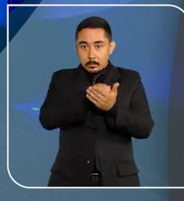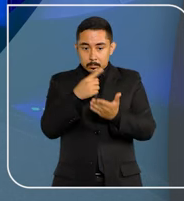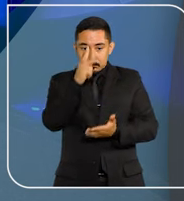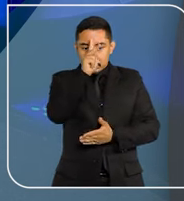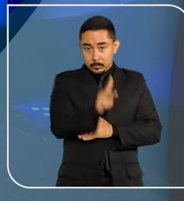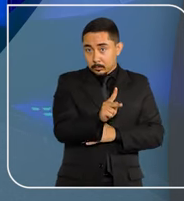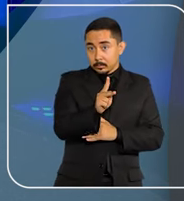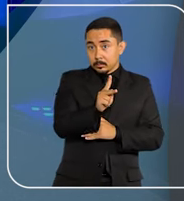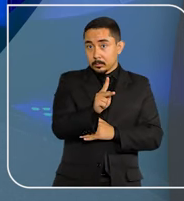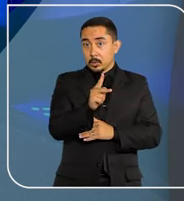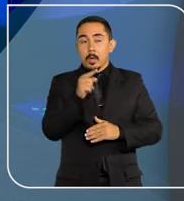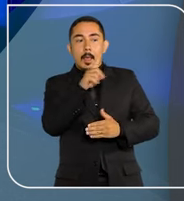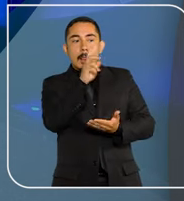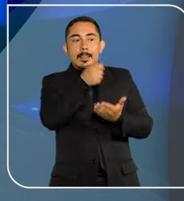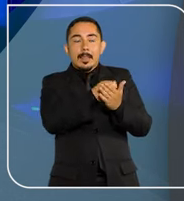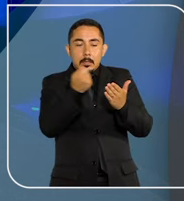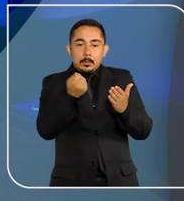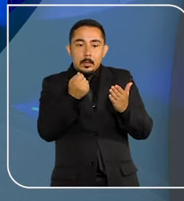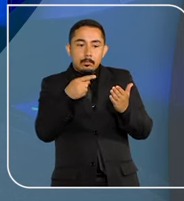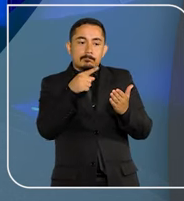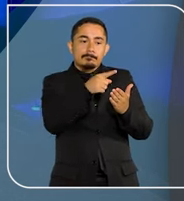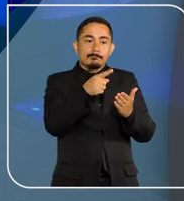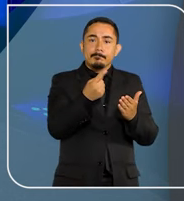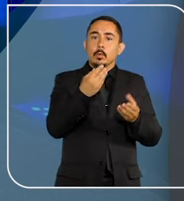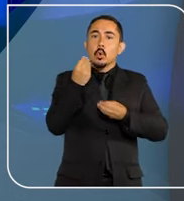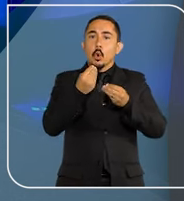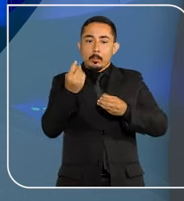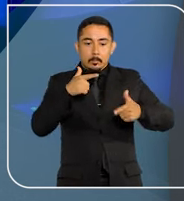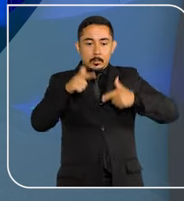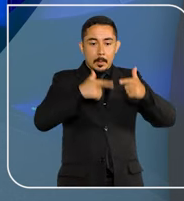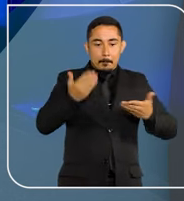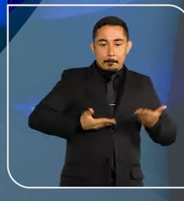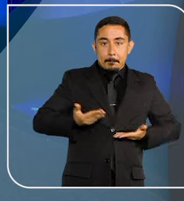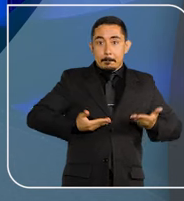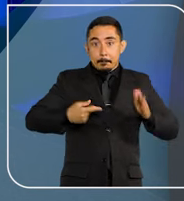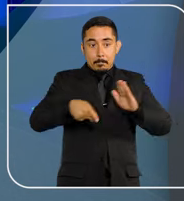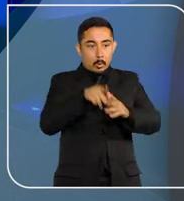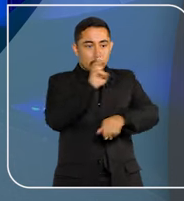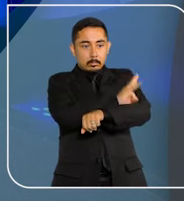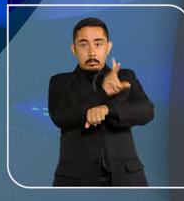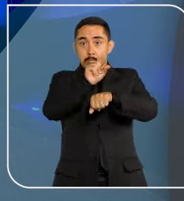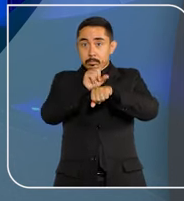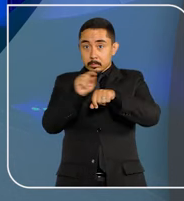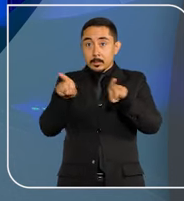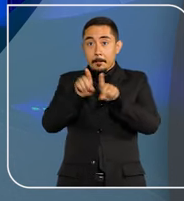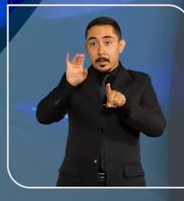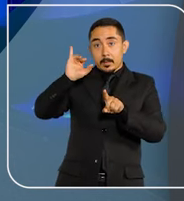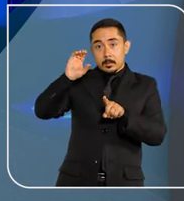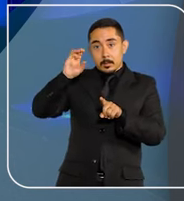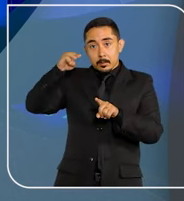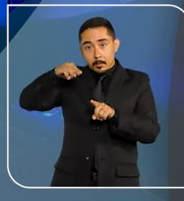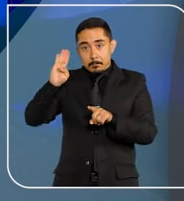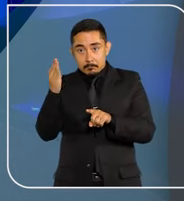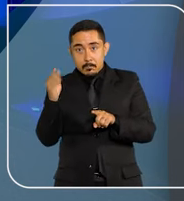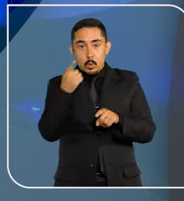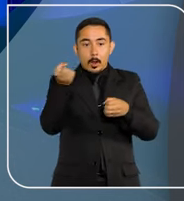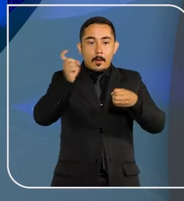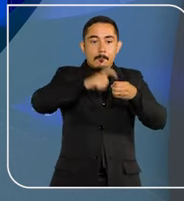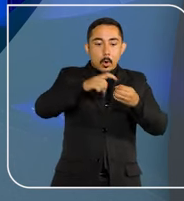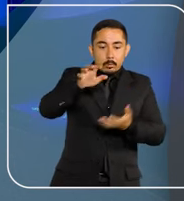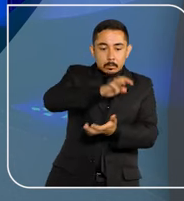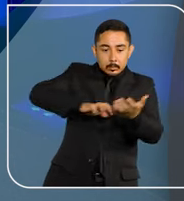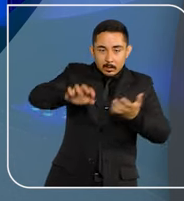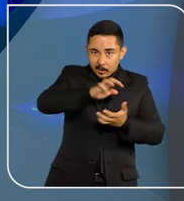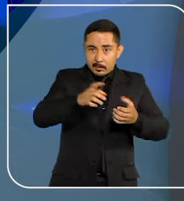durante o exercício da presidência, deferiu liminar determinando que os servidores do IBAMA e do ICMBio, em greve, retornem ao